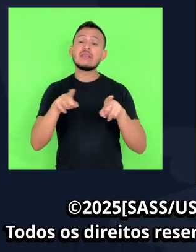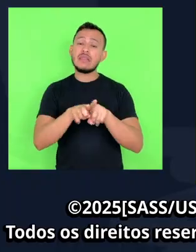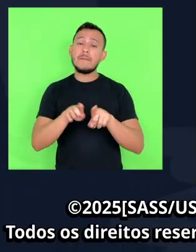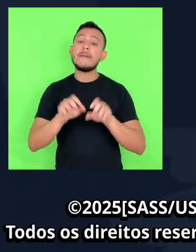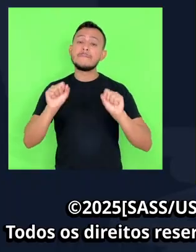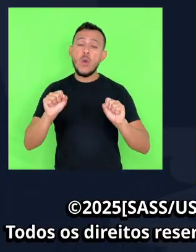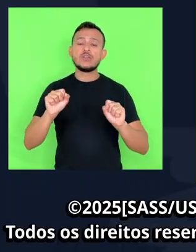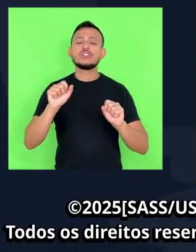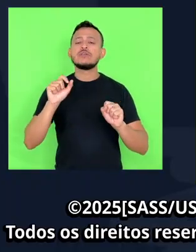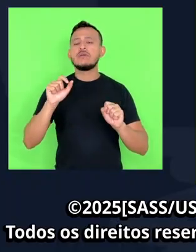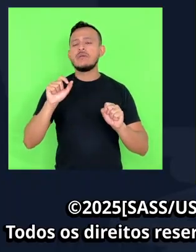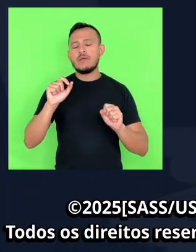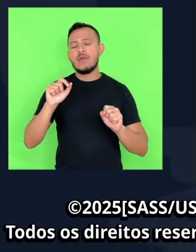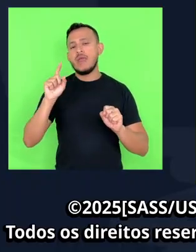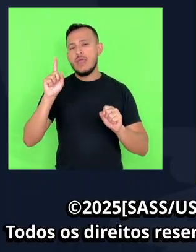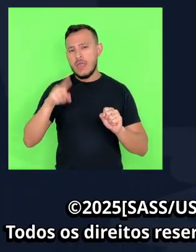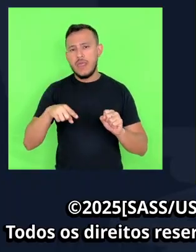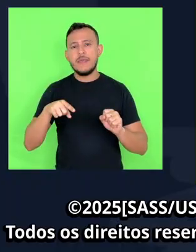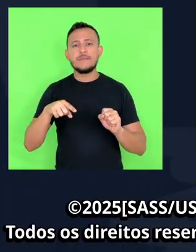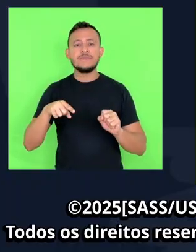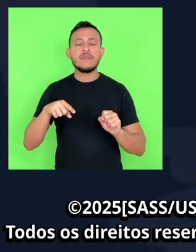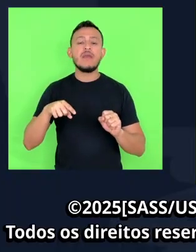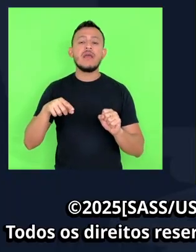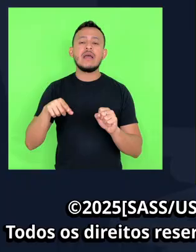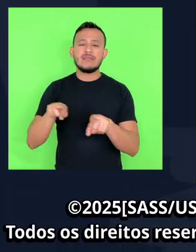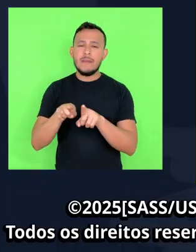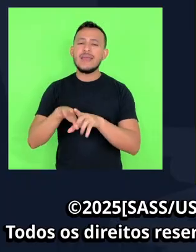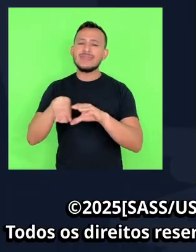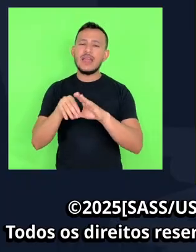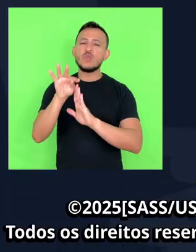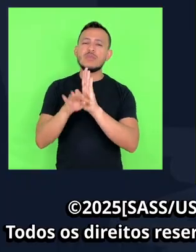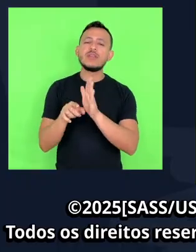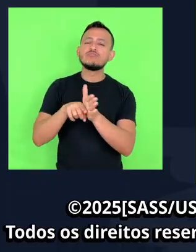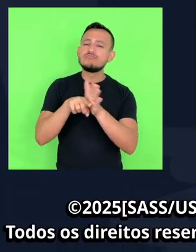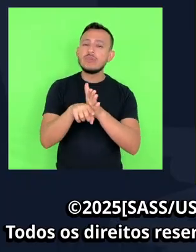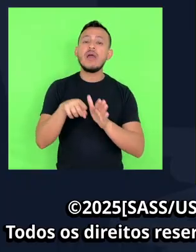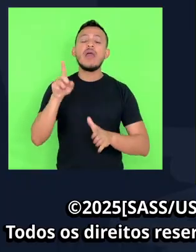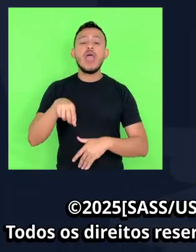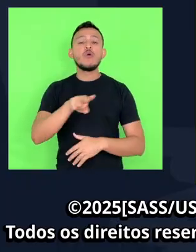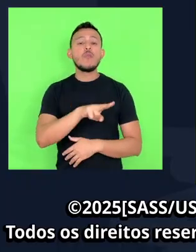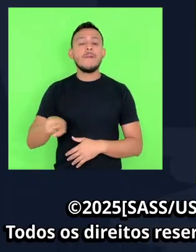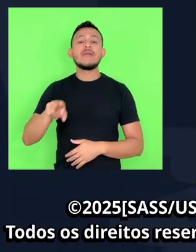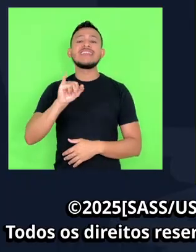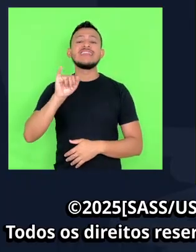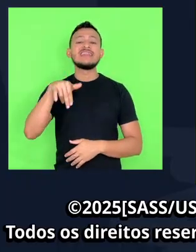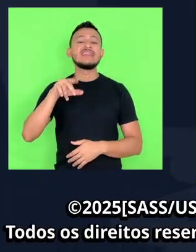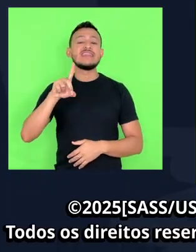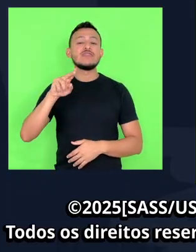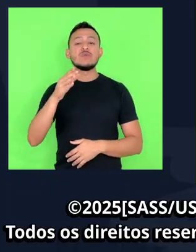hipótese vigente e muito aceita na literatura, que é uma indução